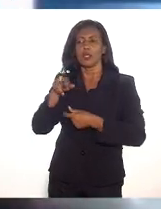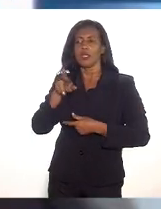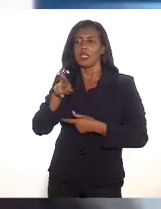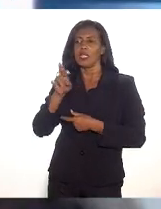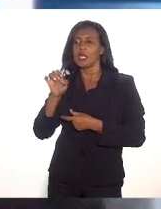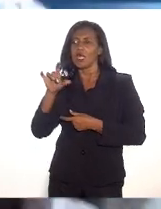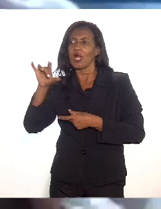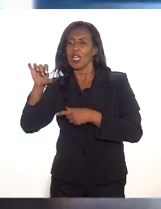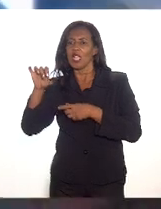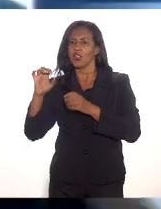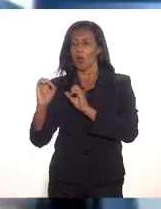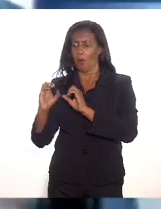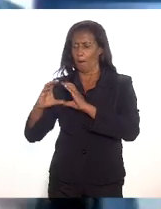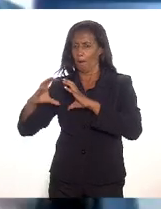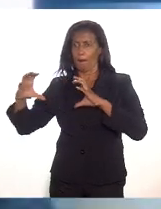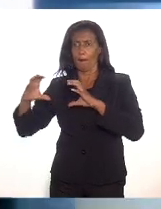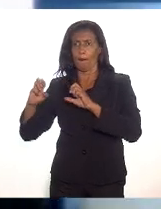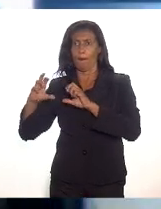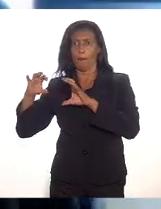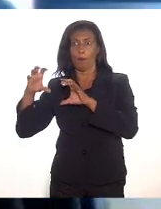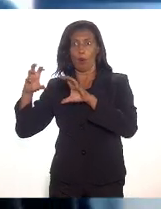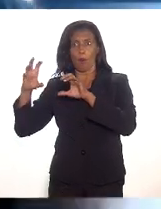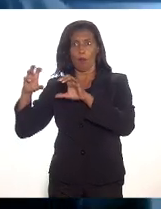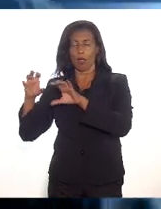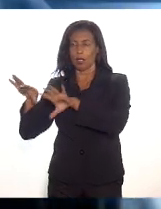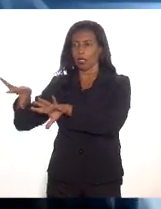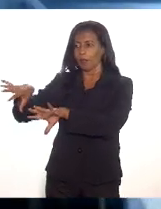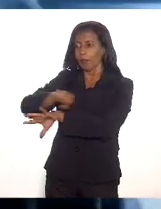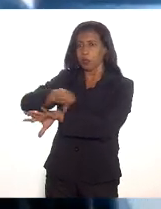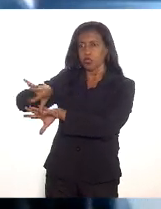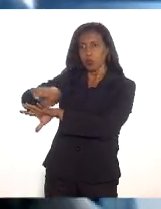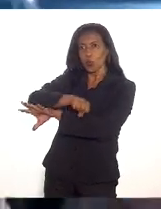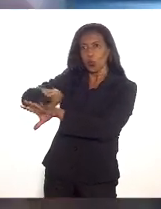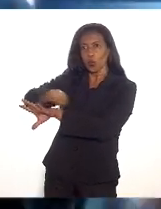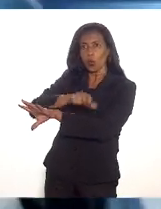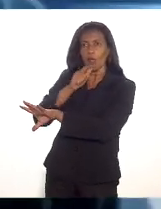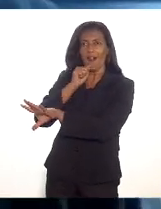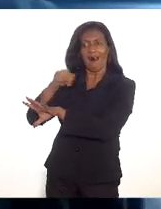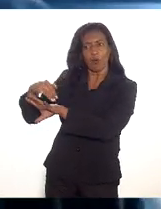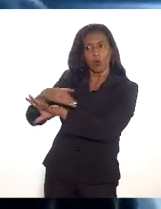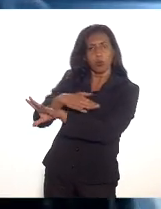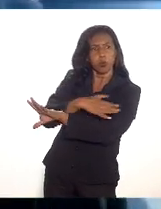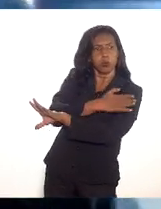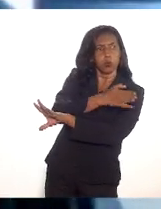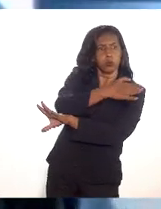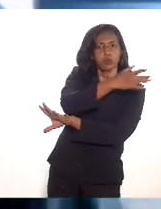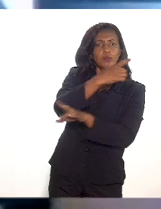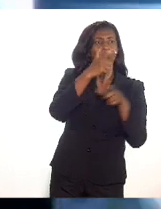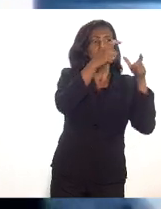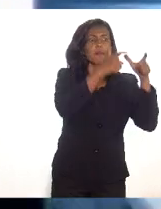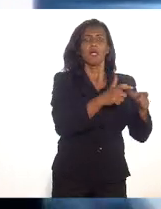que são bombas que levam esgoto de um bairro até a estação do tratamento, e conexões. No passado, vários governos fizeram